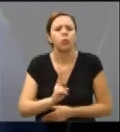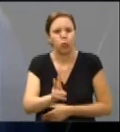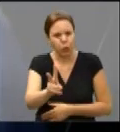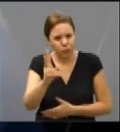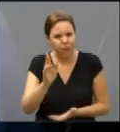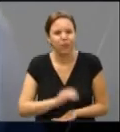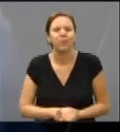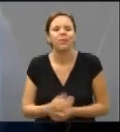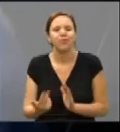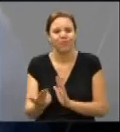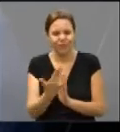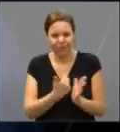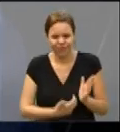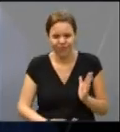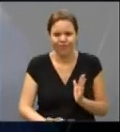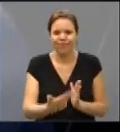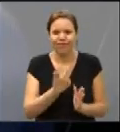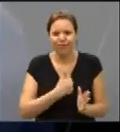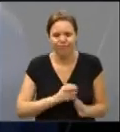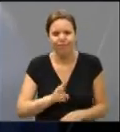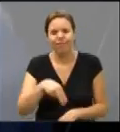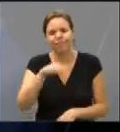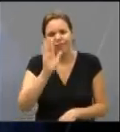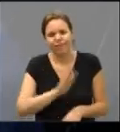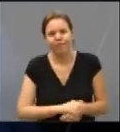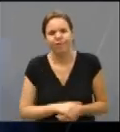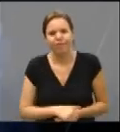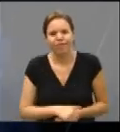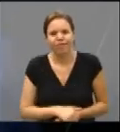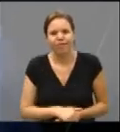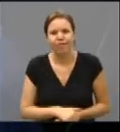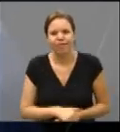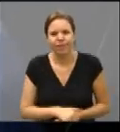continue desenhando e cada vez mais,